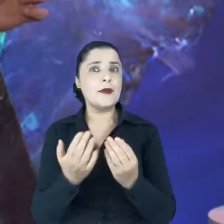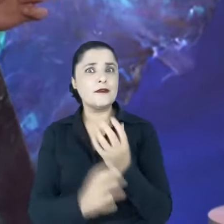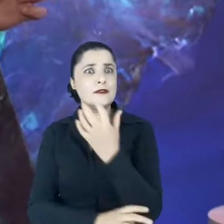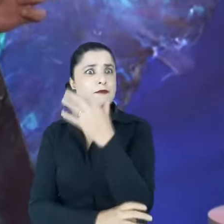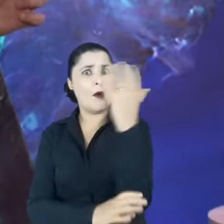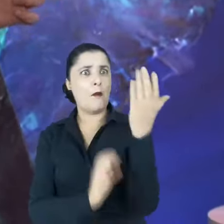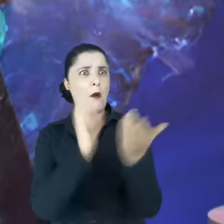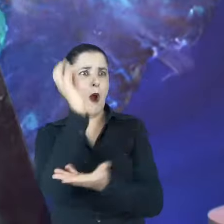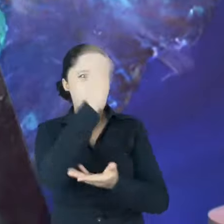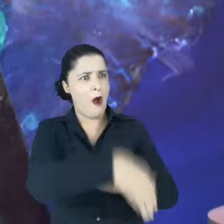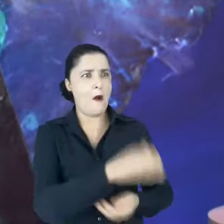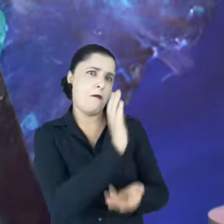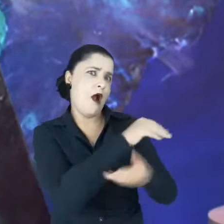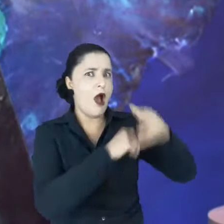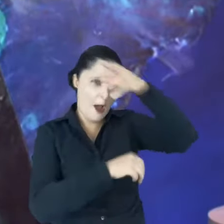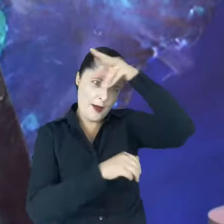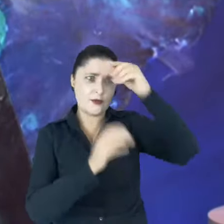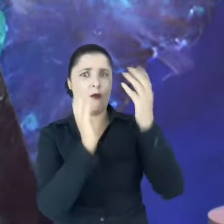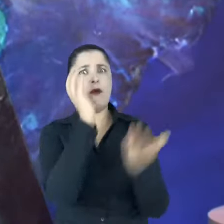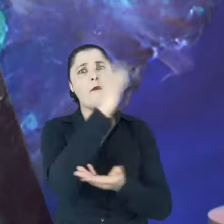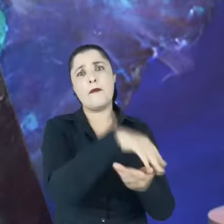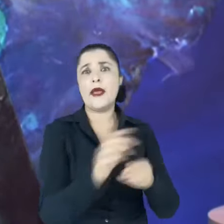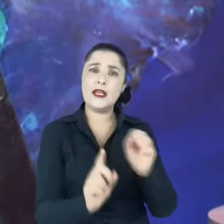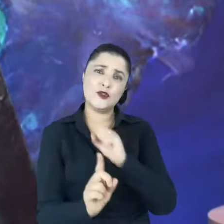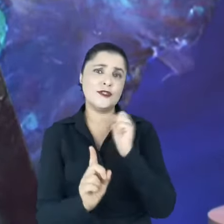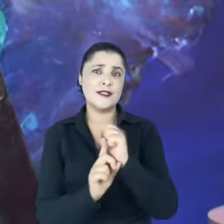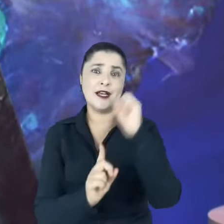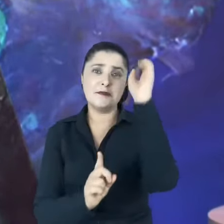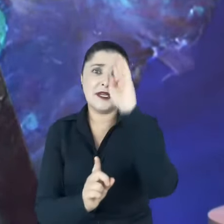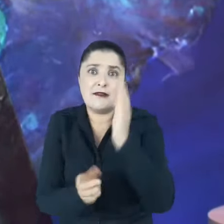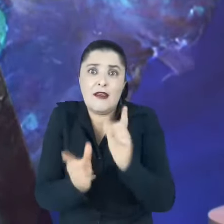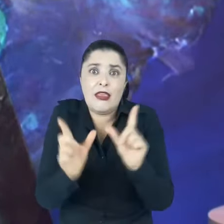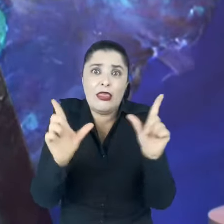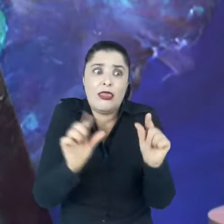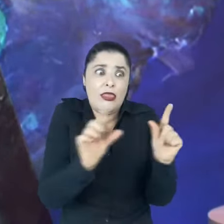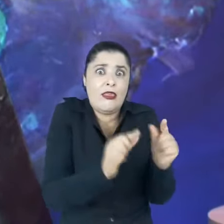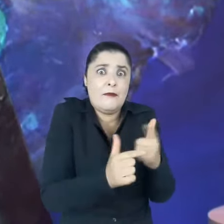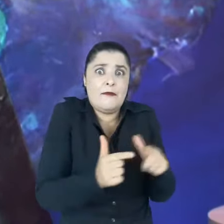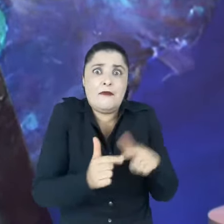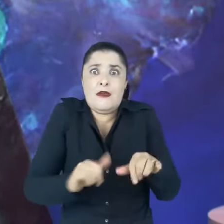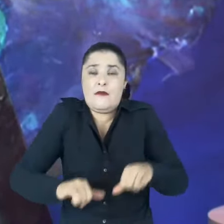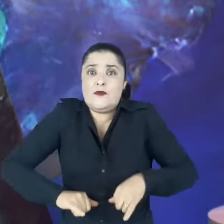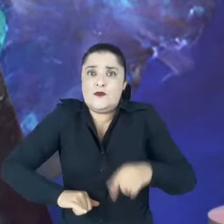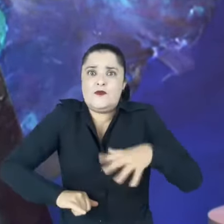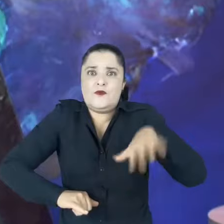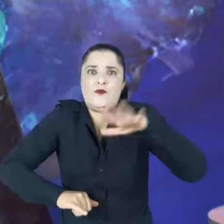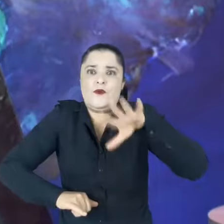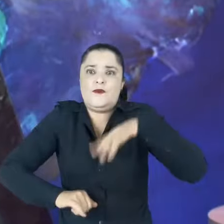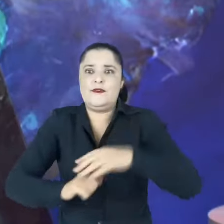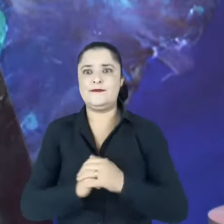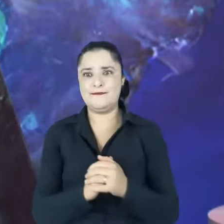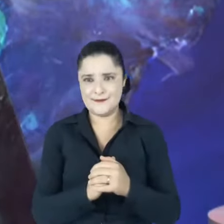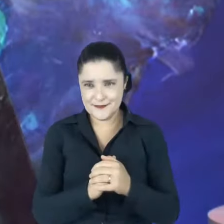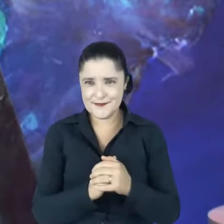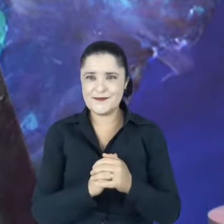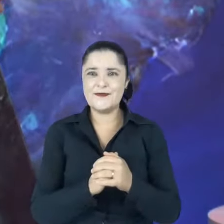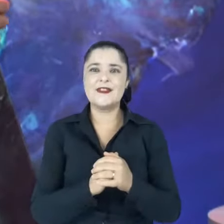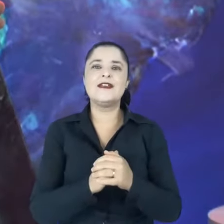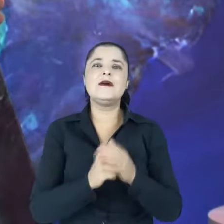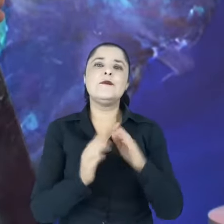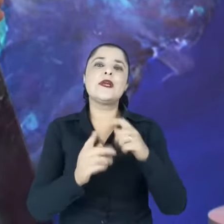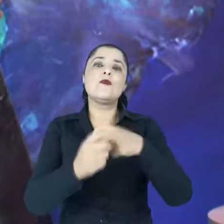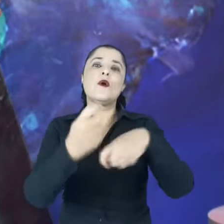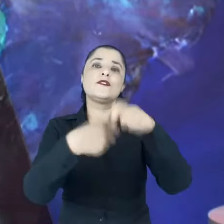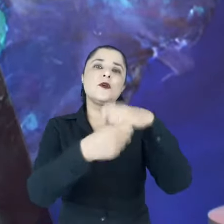de controle é a sociedade brasileira. Por quê? Porque a nossa economia vive da